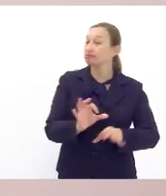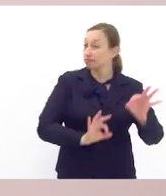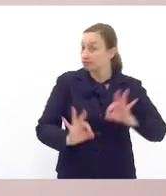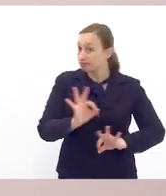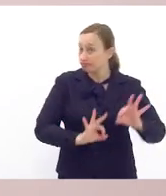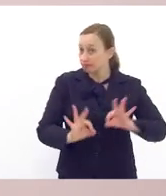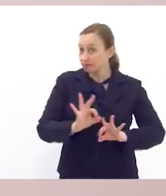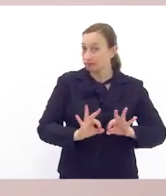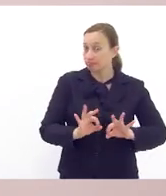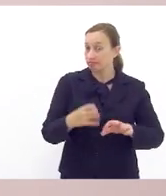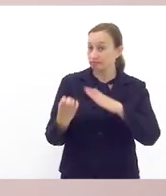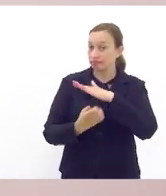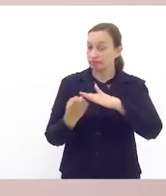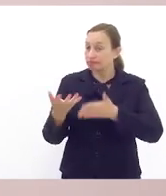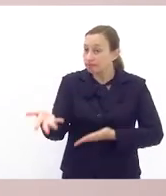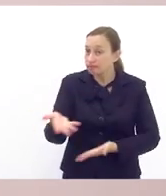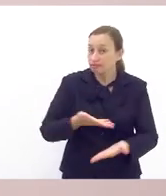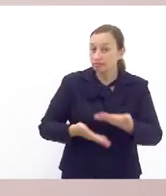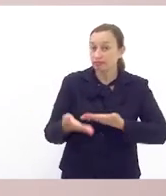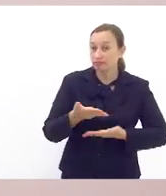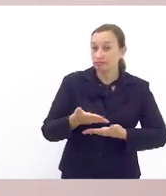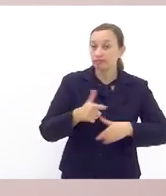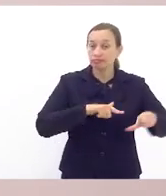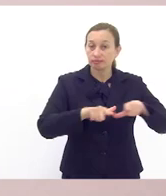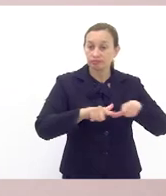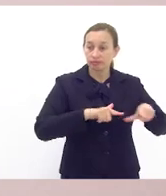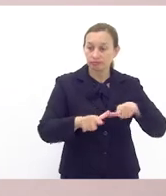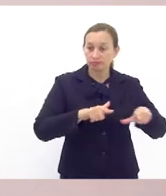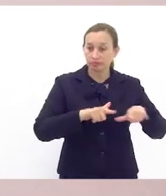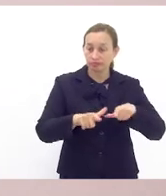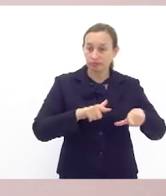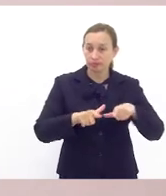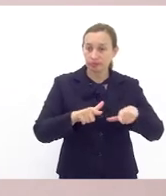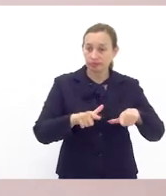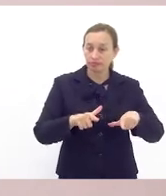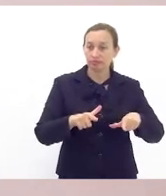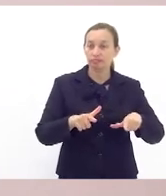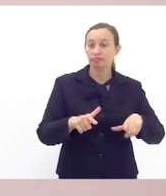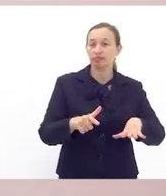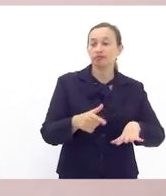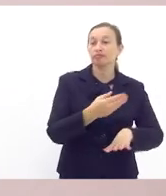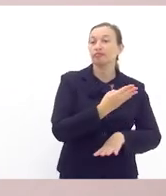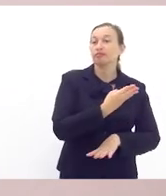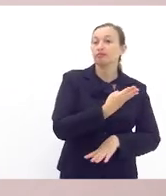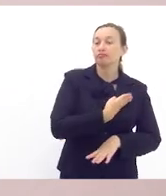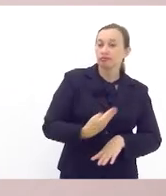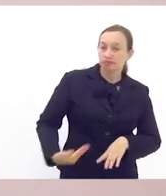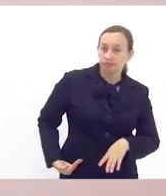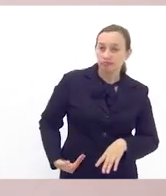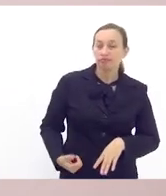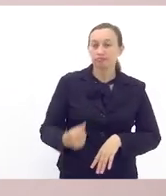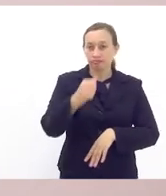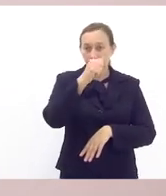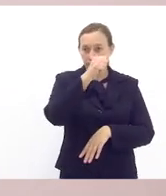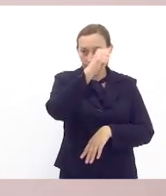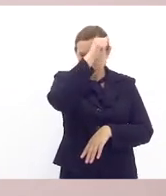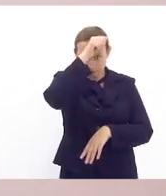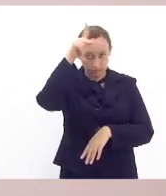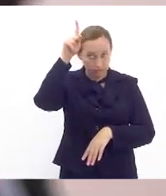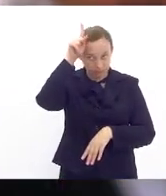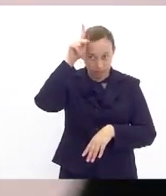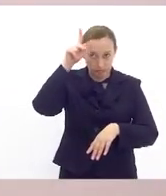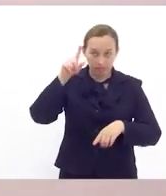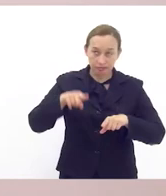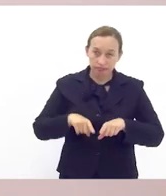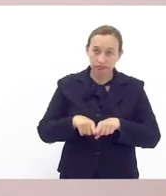uma parceria com serviço público municipal para fazer um mutirão de podas então a gente tá com esse projeto em andamento a gente